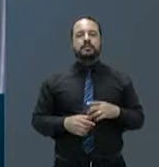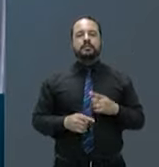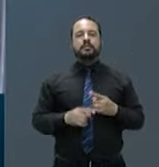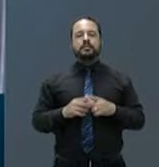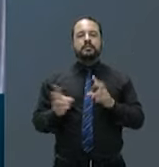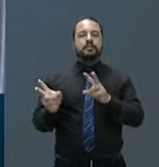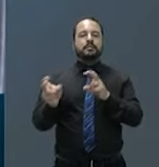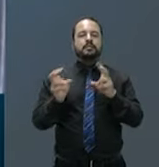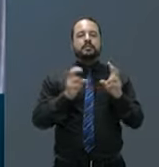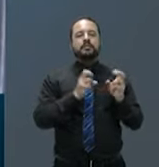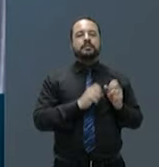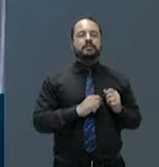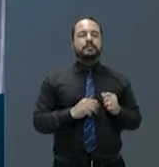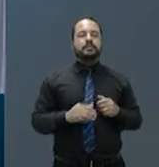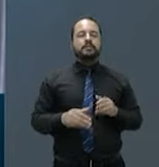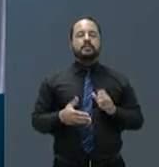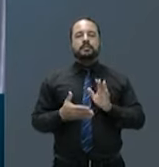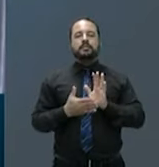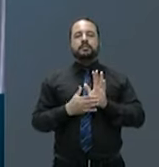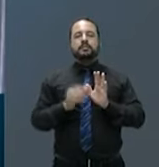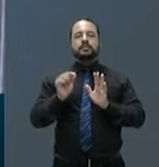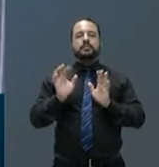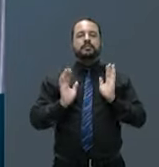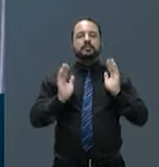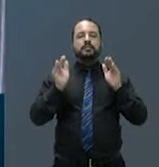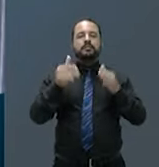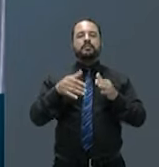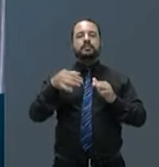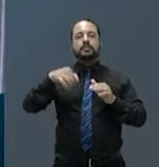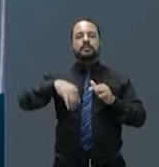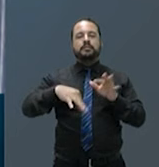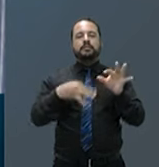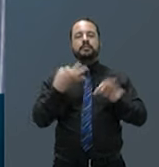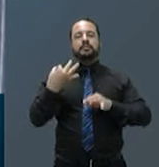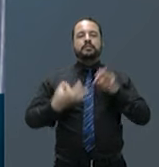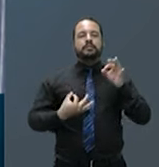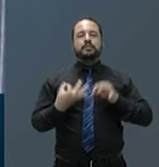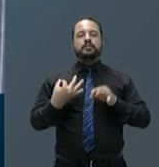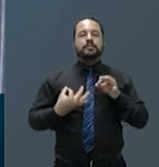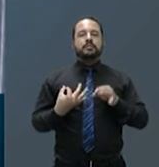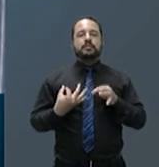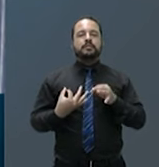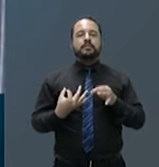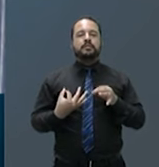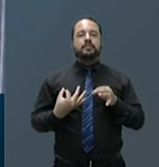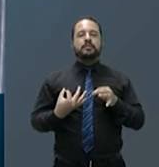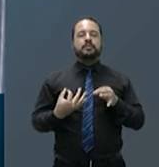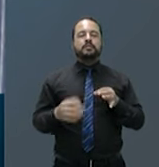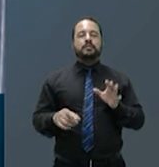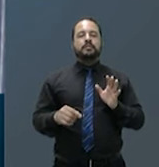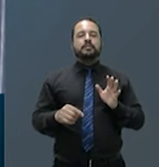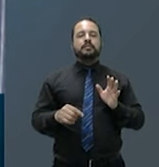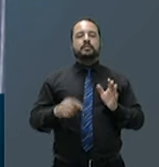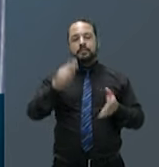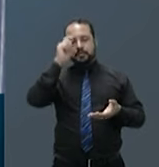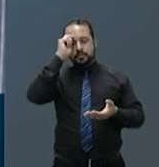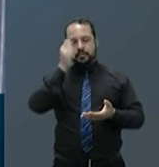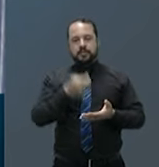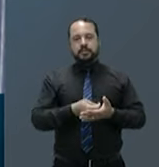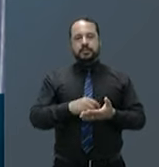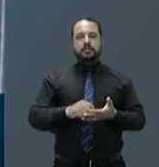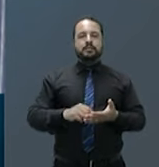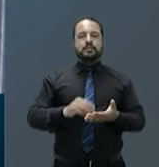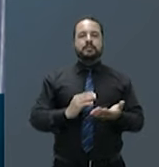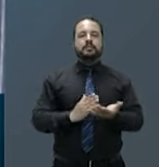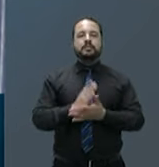Perceba-se que o propósito específico desse julgamento consistiu em definir se a modulação dos